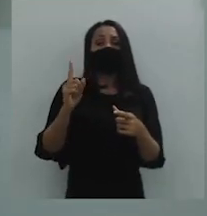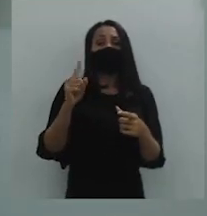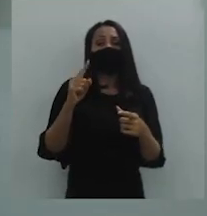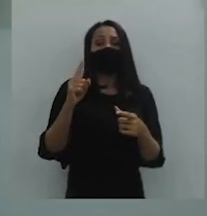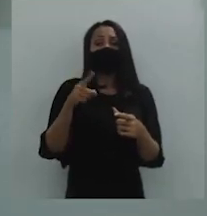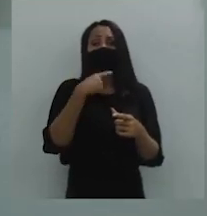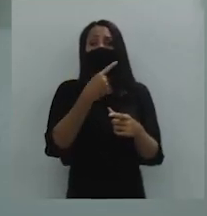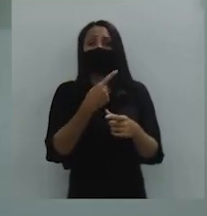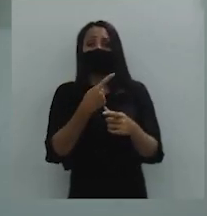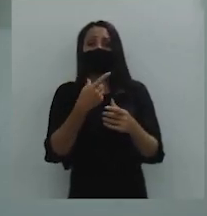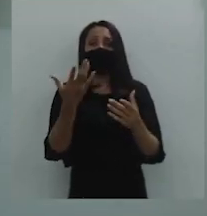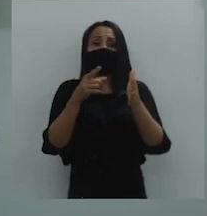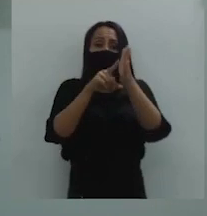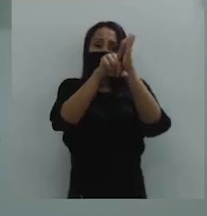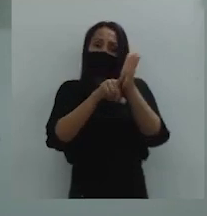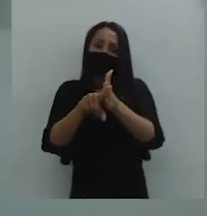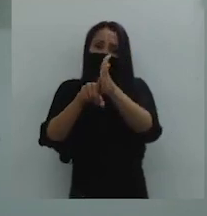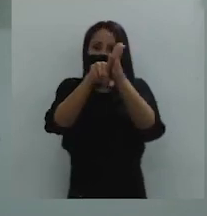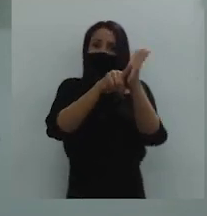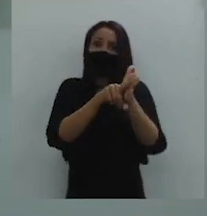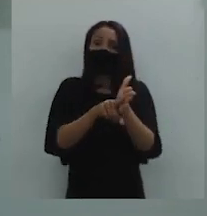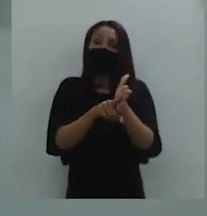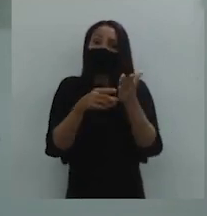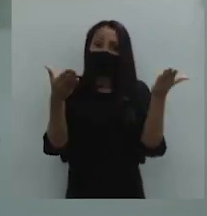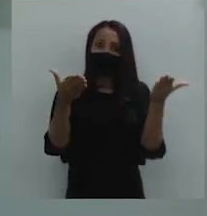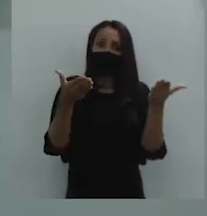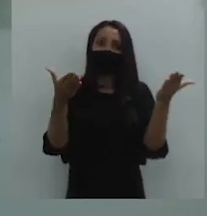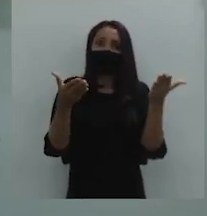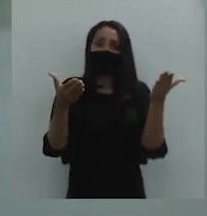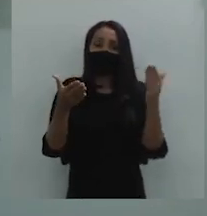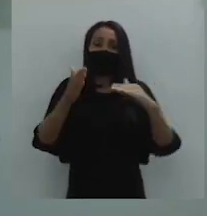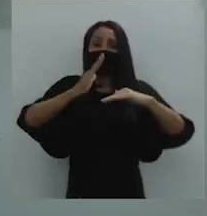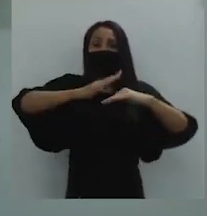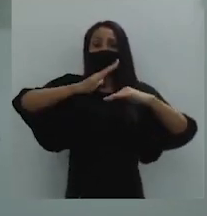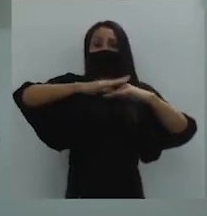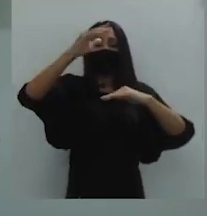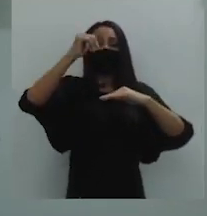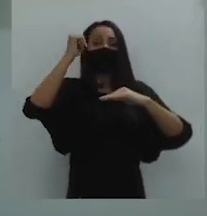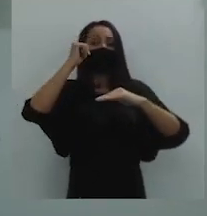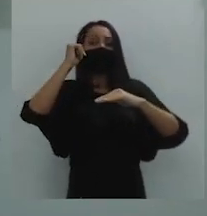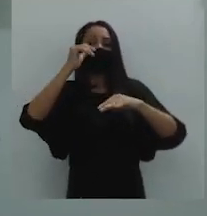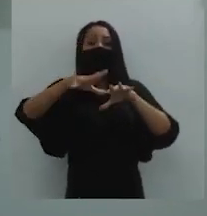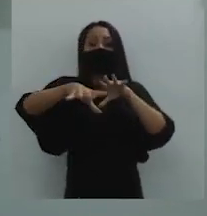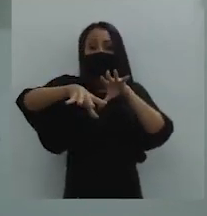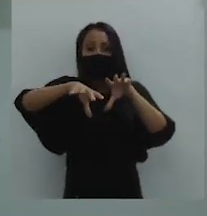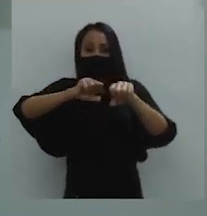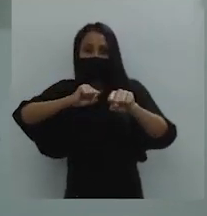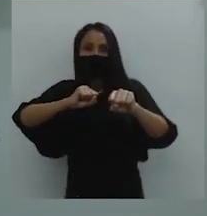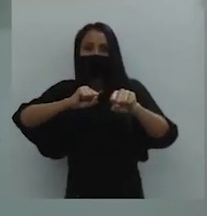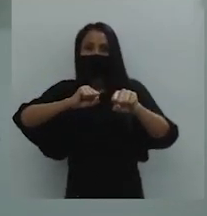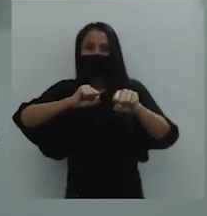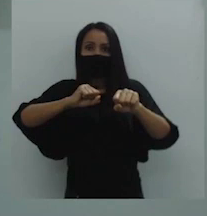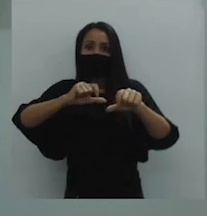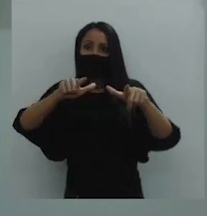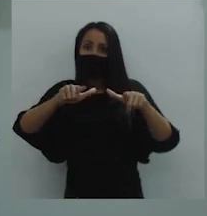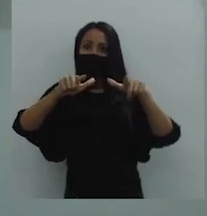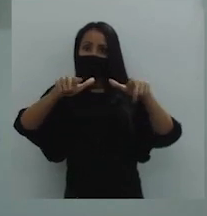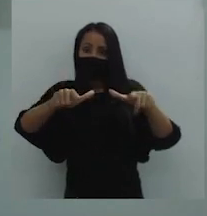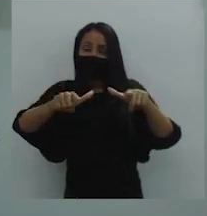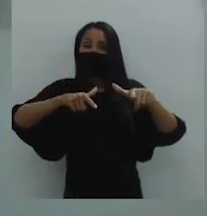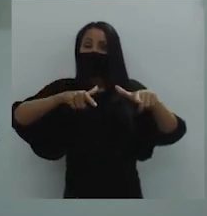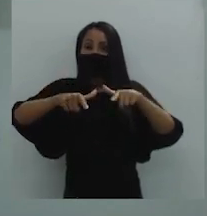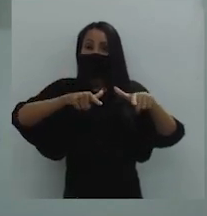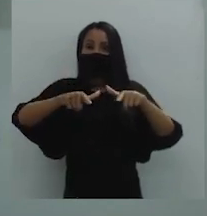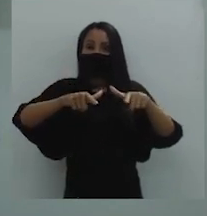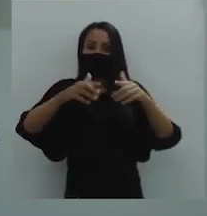uma pesquisa, né? Nós vamos ver que tem mais mulheres hoje se formando no mercado, certo? Do que